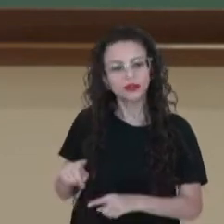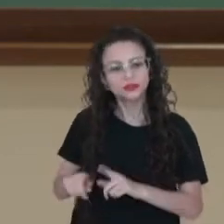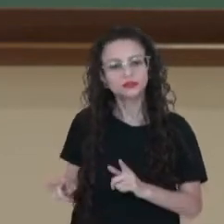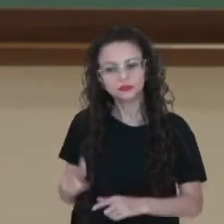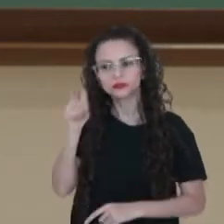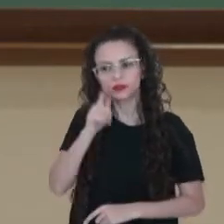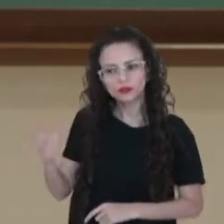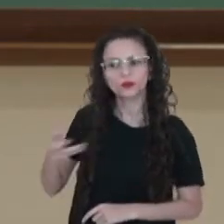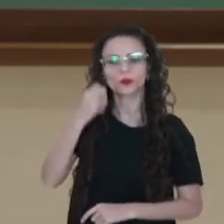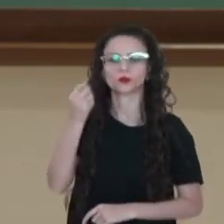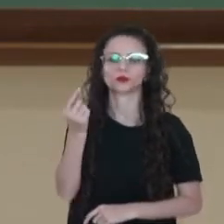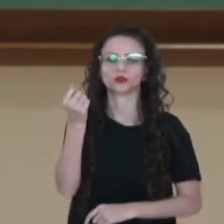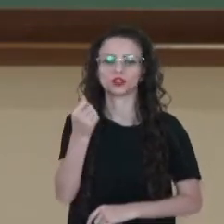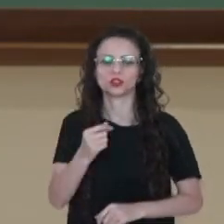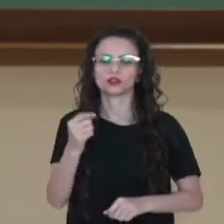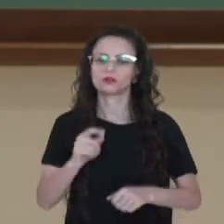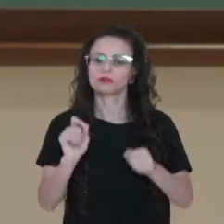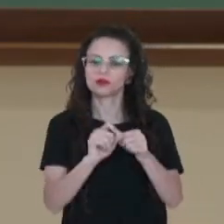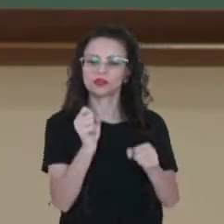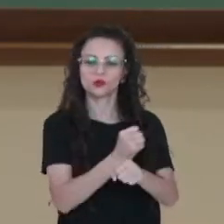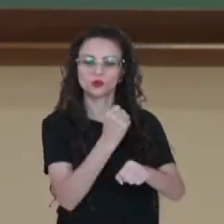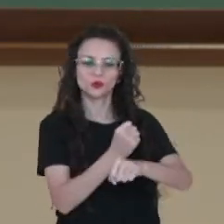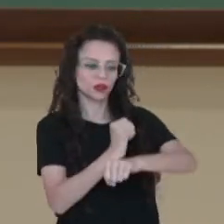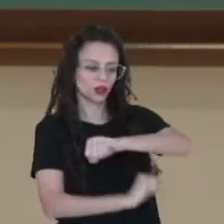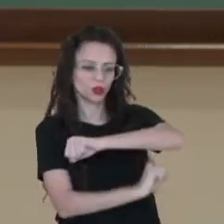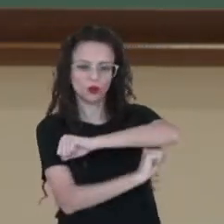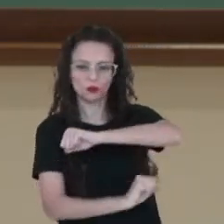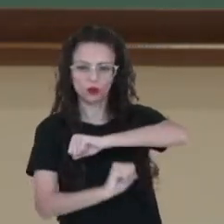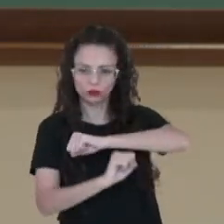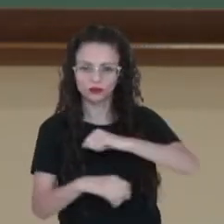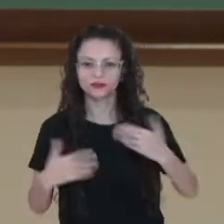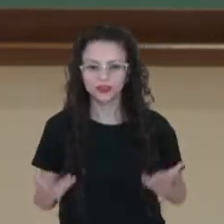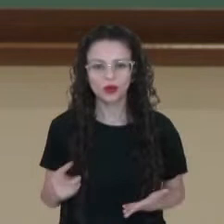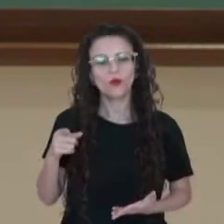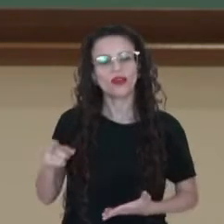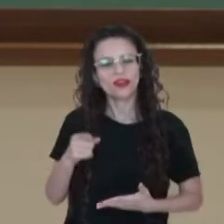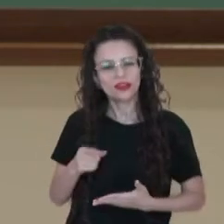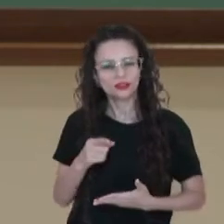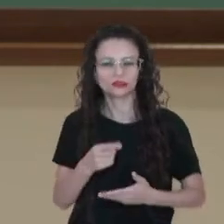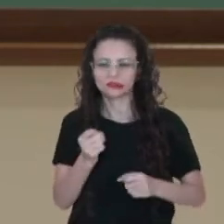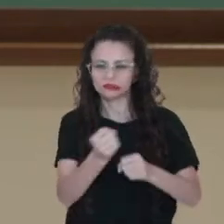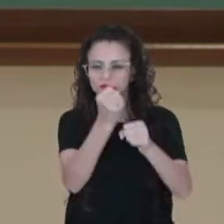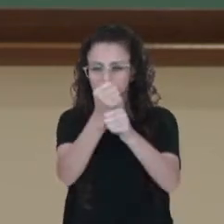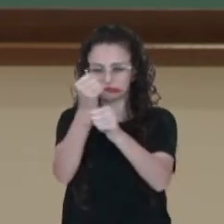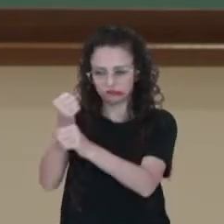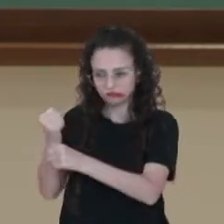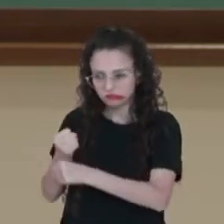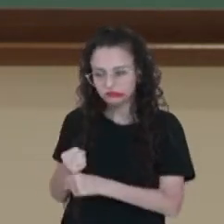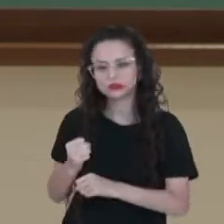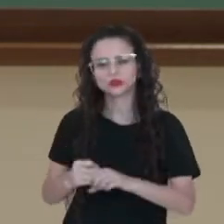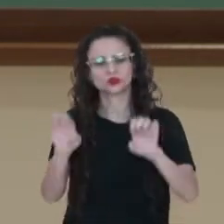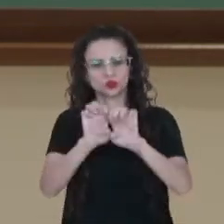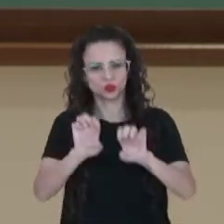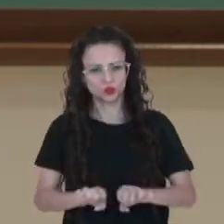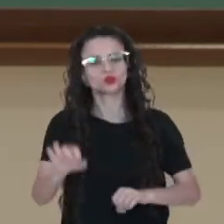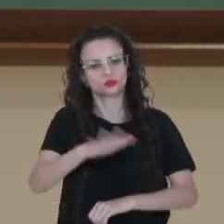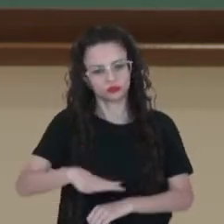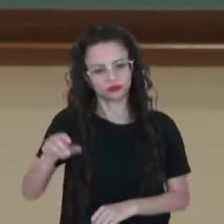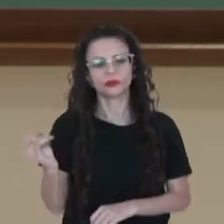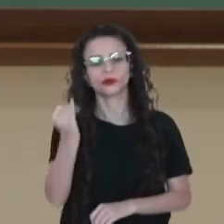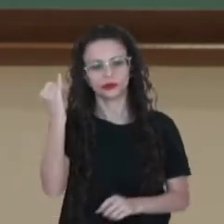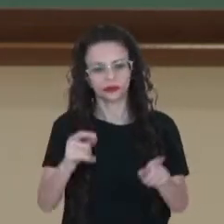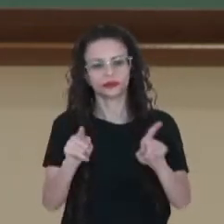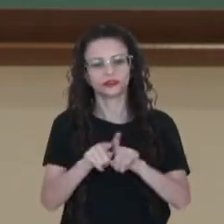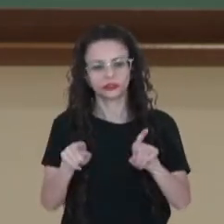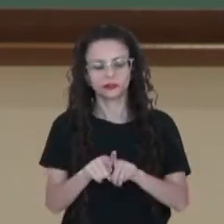conseguir dinheiro para construir as pontes. Então essas obras de infraestrutura também foram importantes e